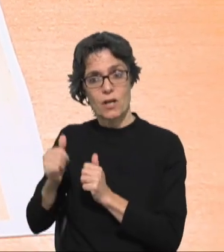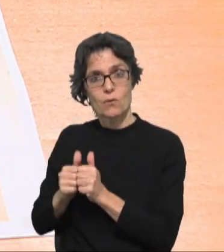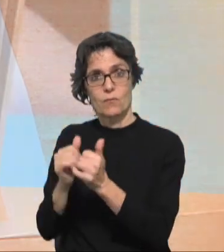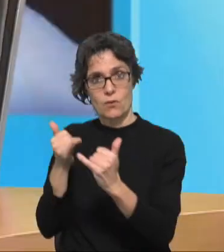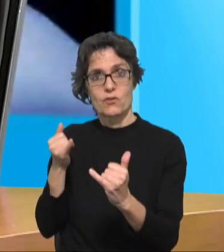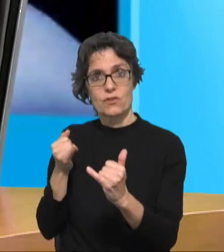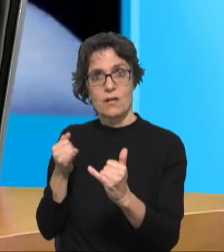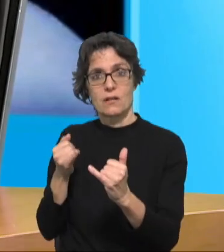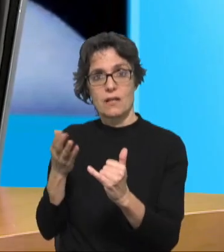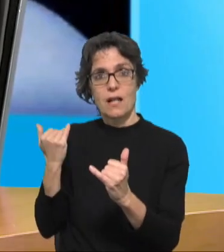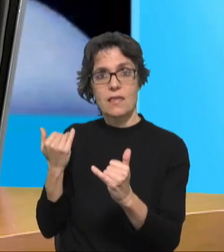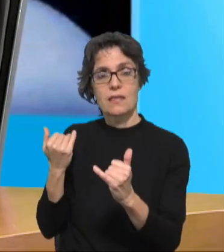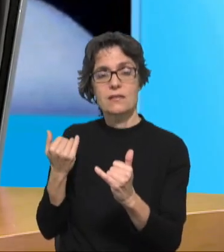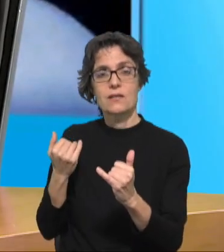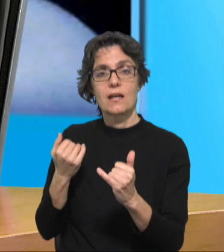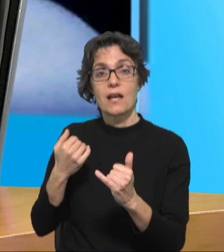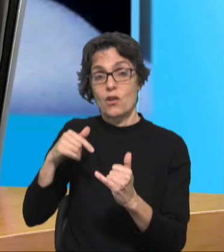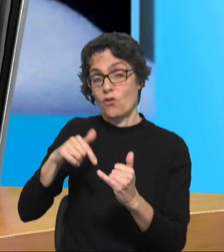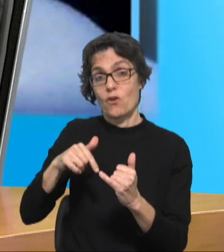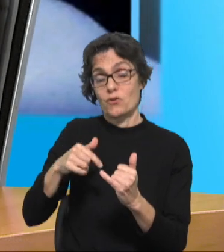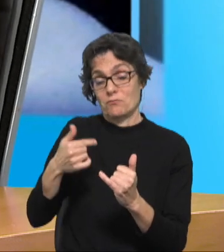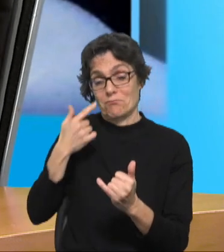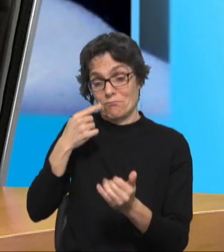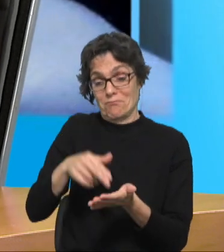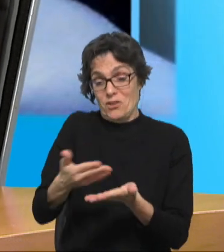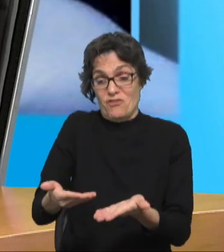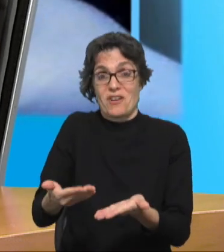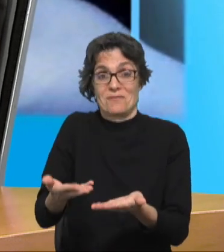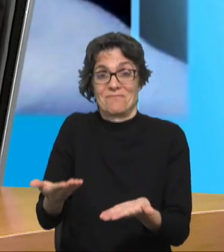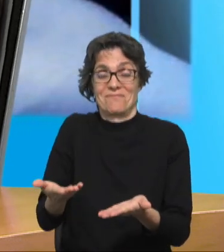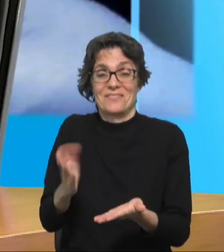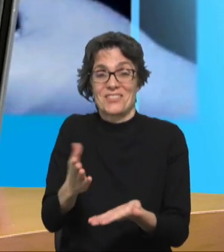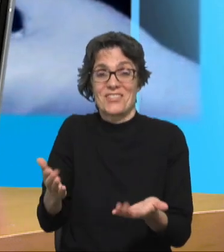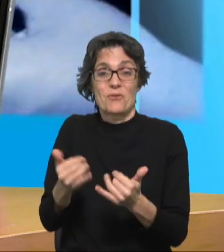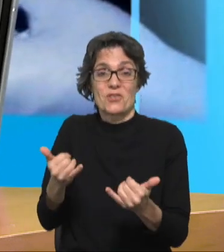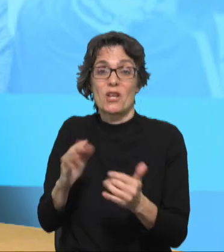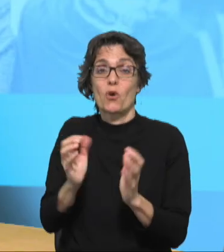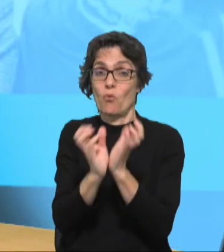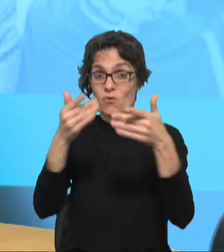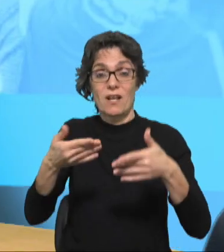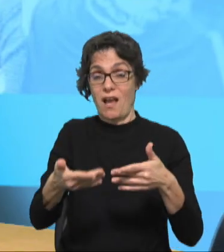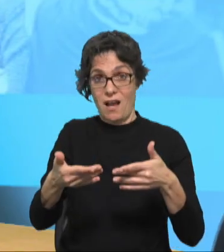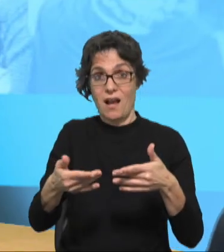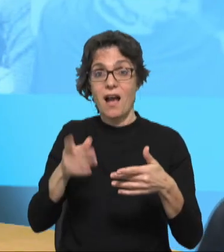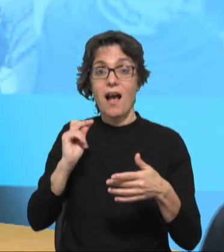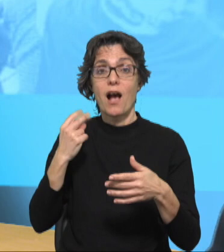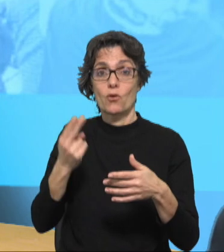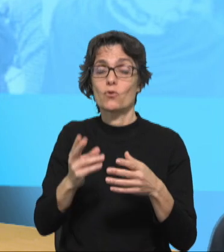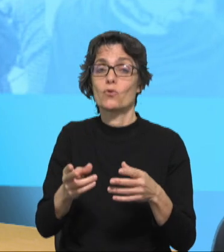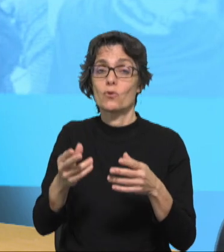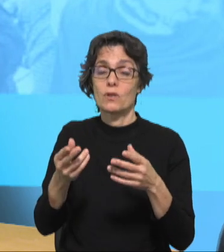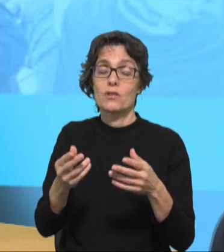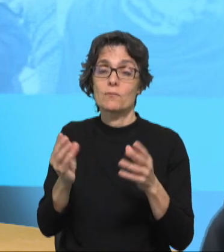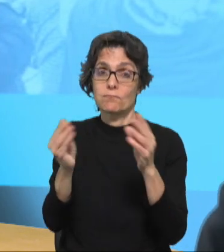aí vinha, e agora já sabemos que não vem, já cá está. Portanto, temos um site, renovámos-lo há cerca de 2 anos, mas já